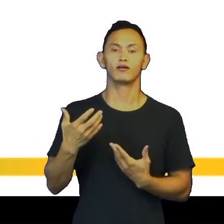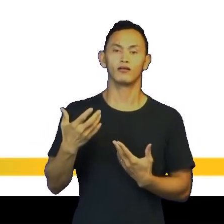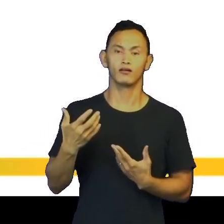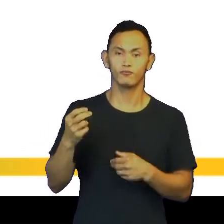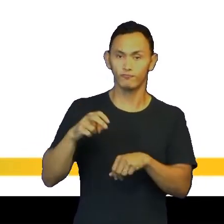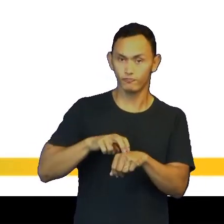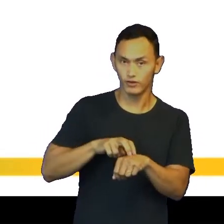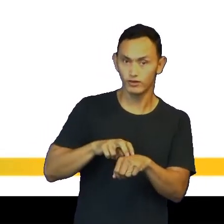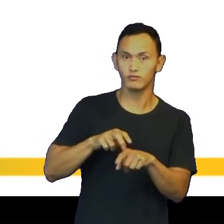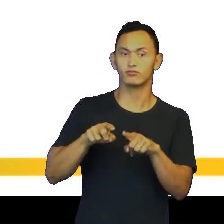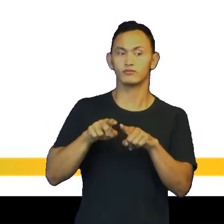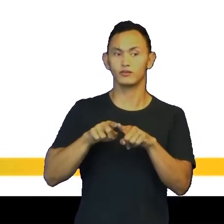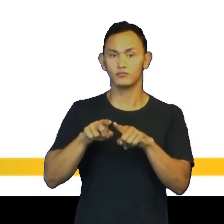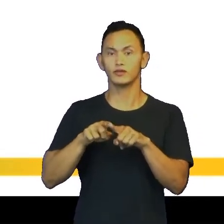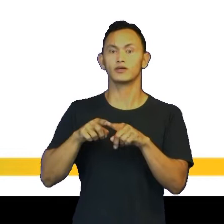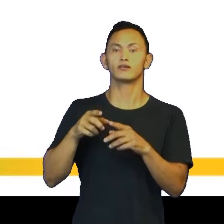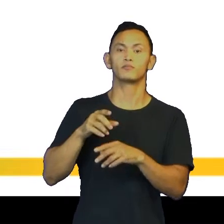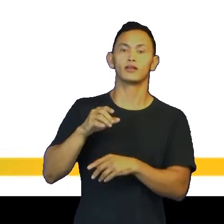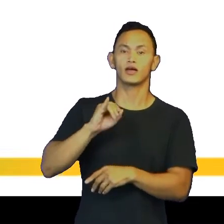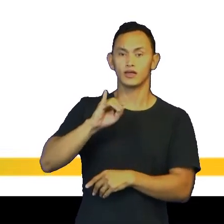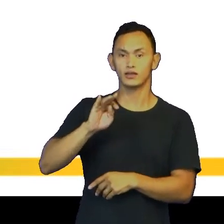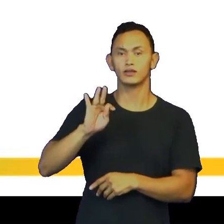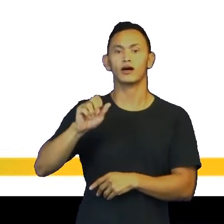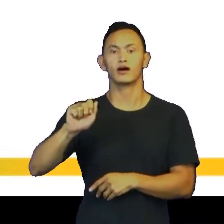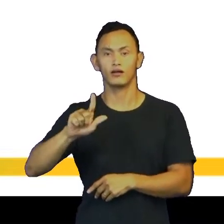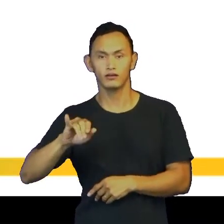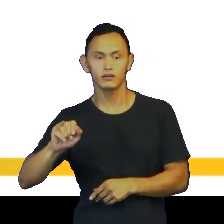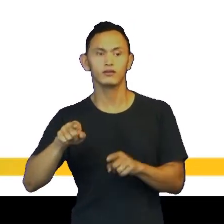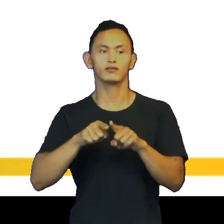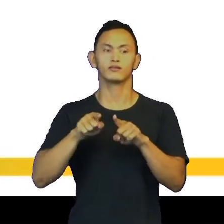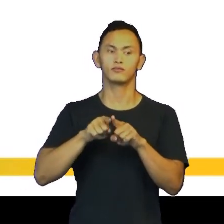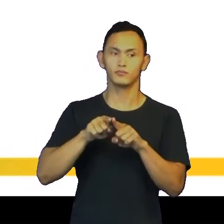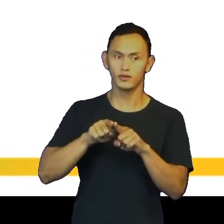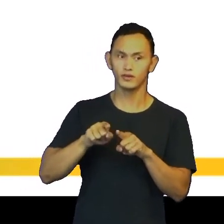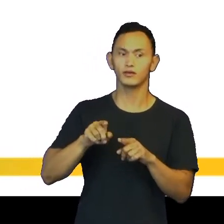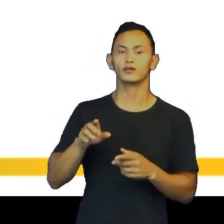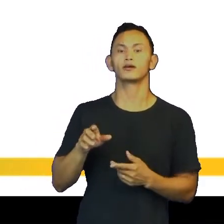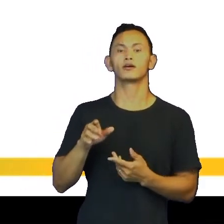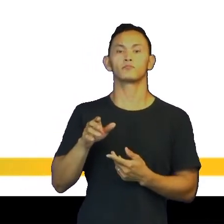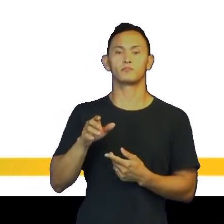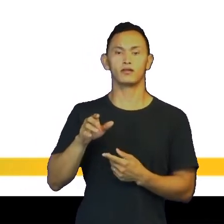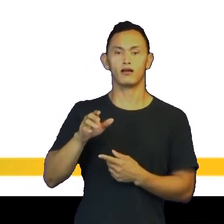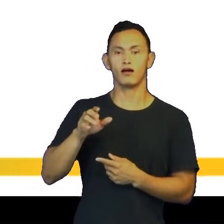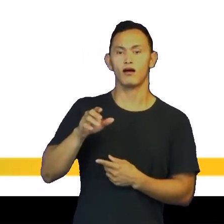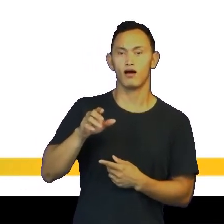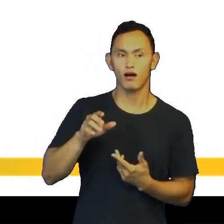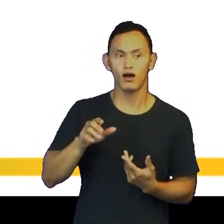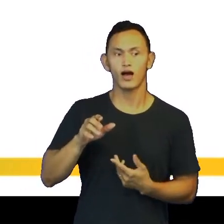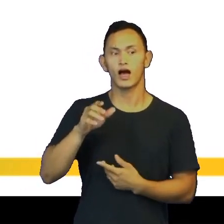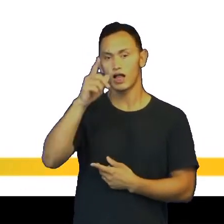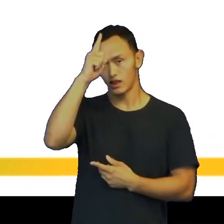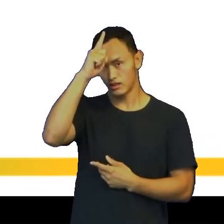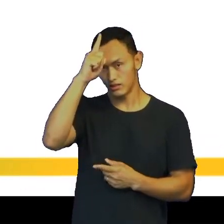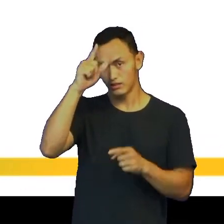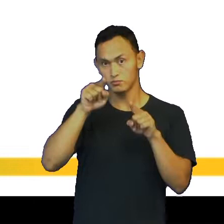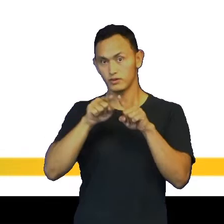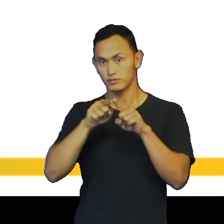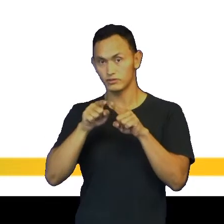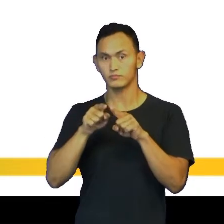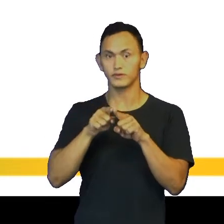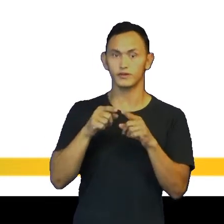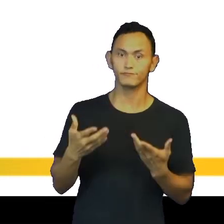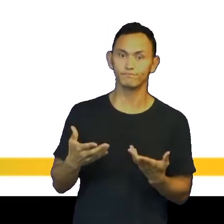as áreas dominadas pela Itália nesse verde mais vivo as áreas dominadas pela Alemanha percebe né que é uma área